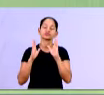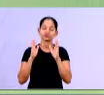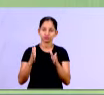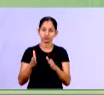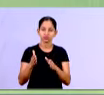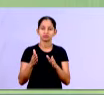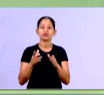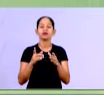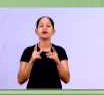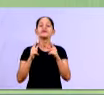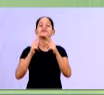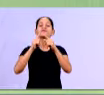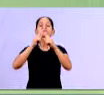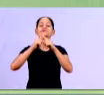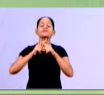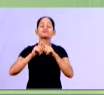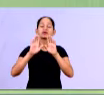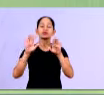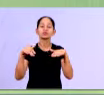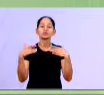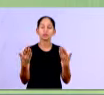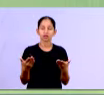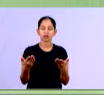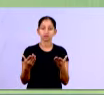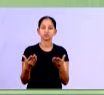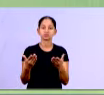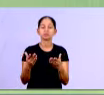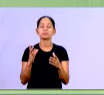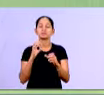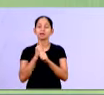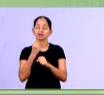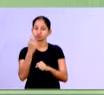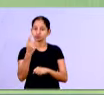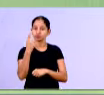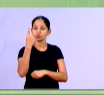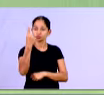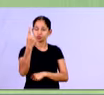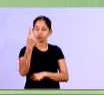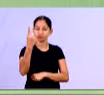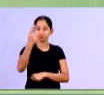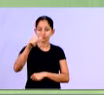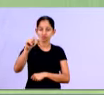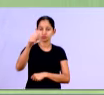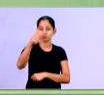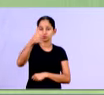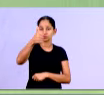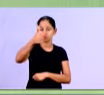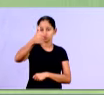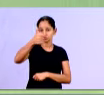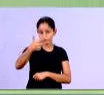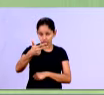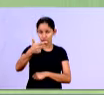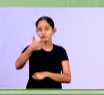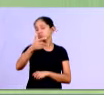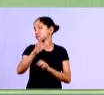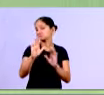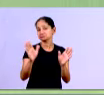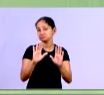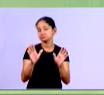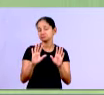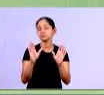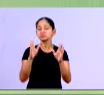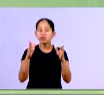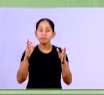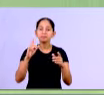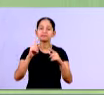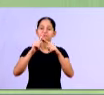0,06 vezes 6 vai dar 0,12. Mais 1, isso vai dar 1,12. Vezes 1.000.